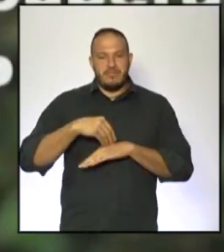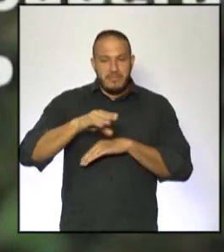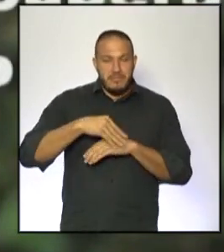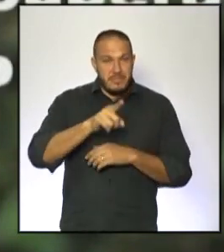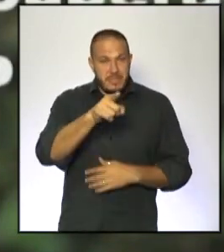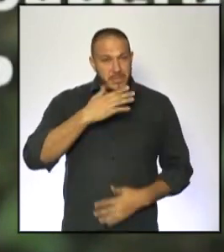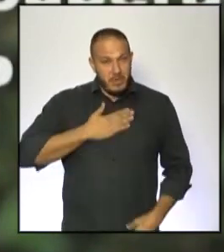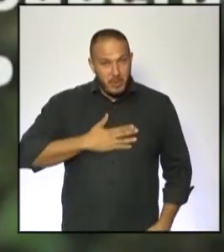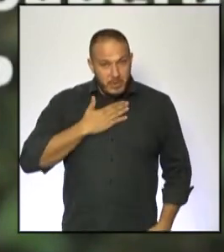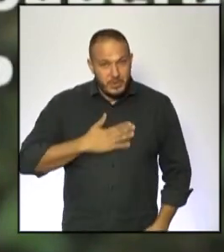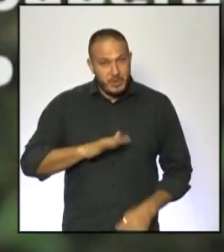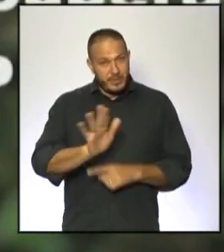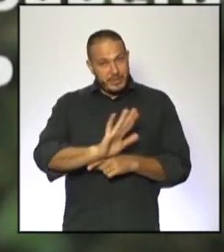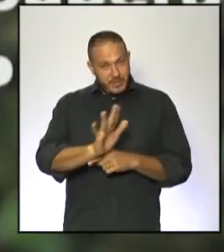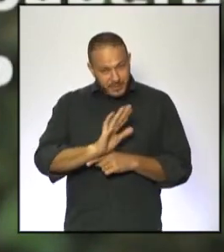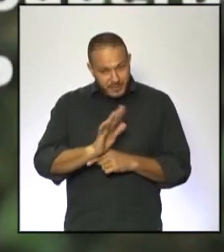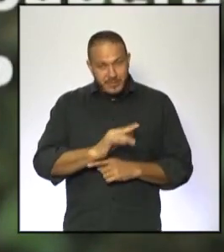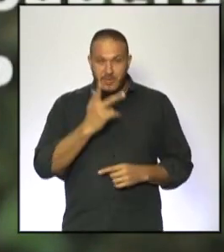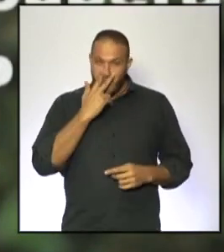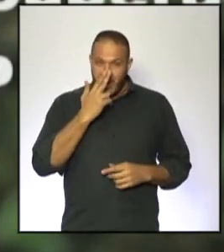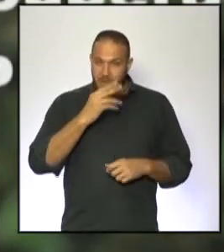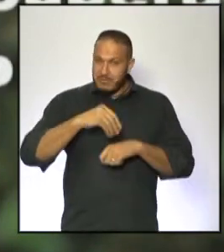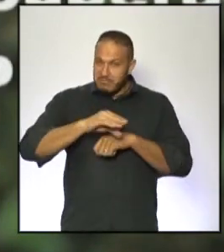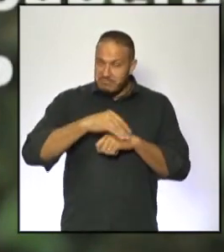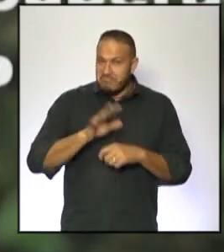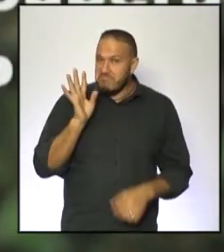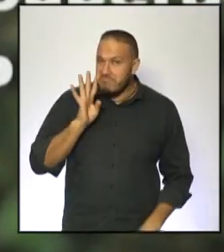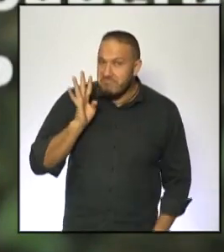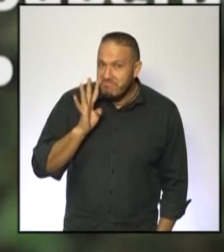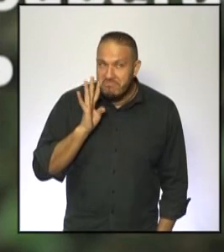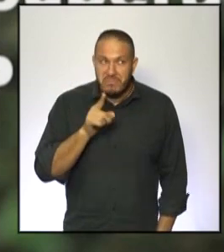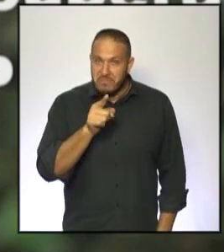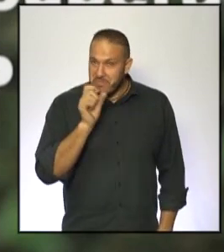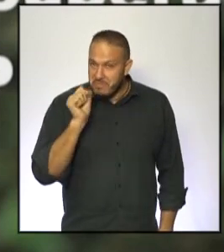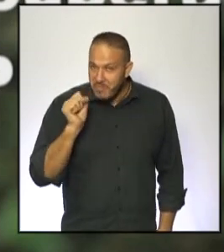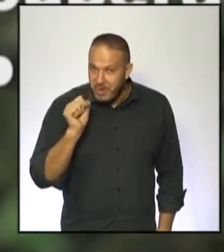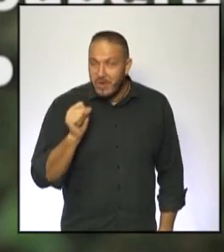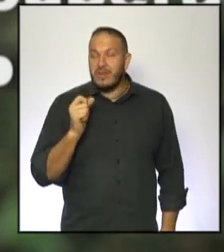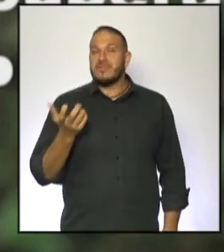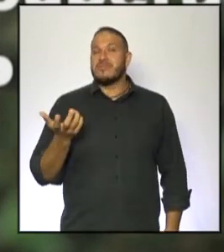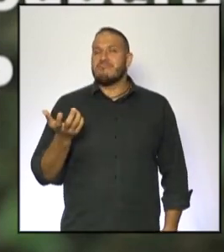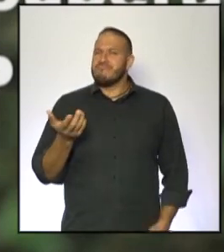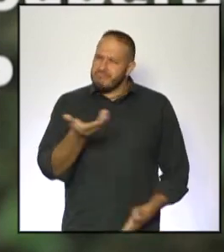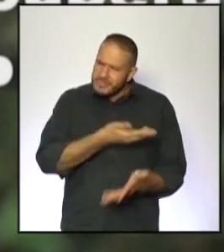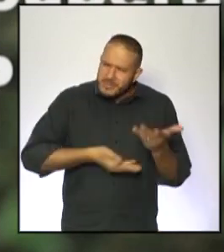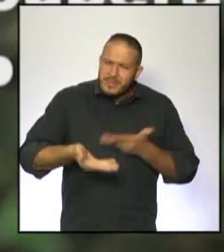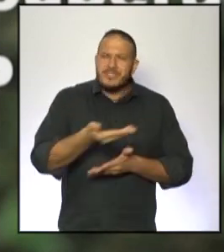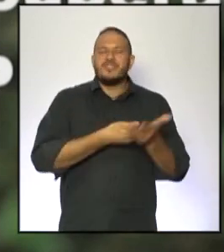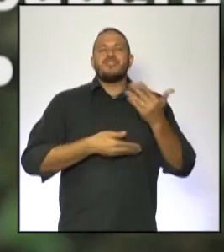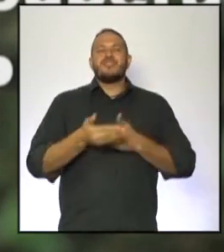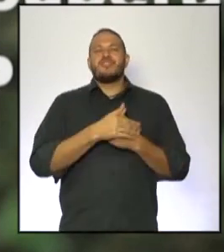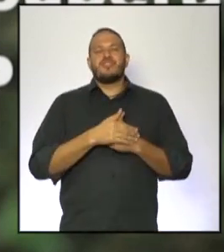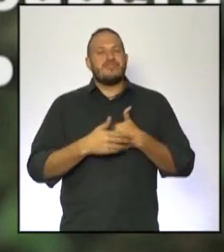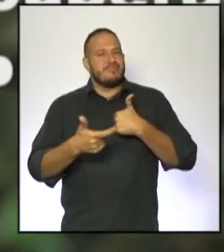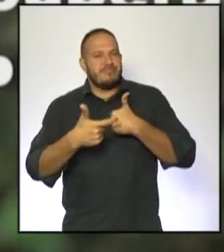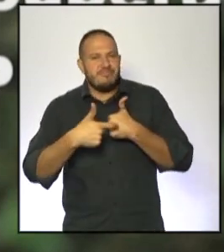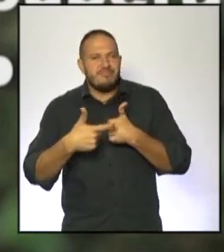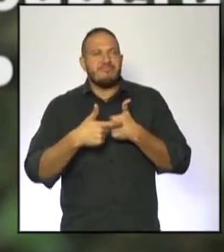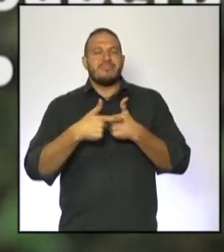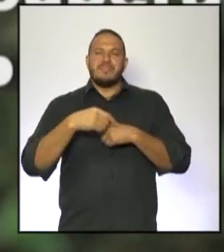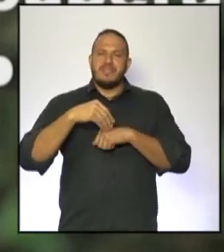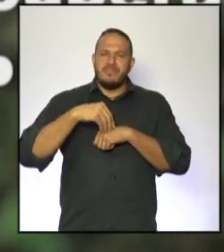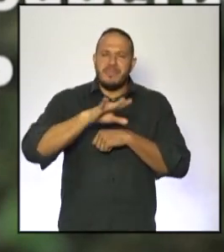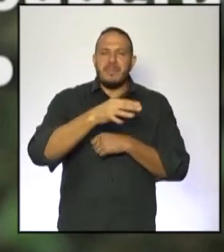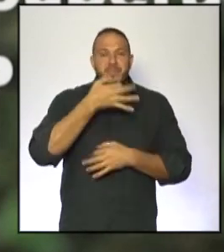você gostou desse vídeo e acha que essas dicas podem ser legais para outras pessoas, compartilhe, dá um joinha, deixa